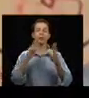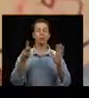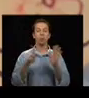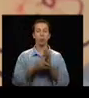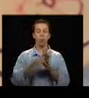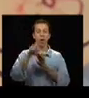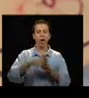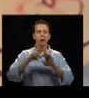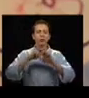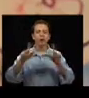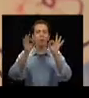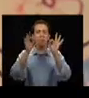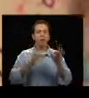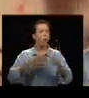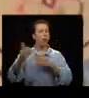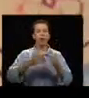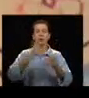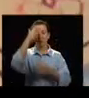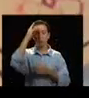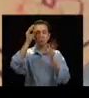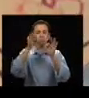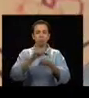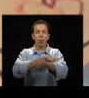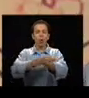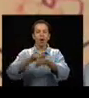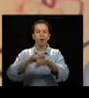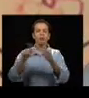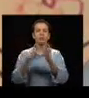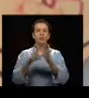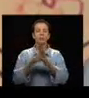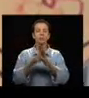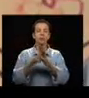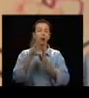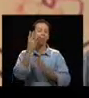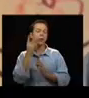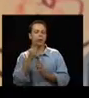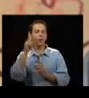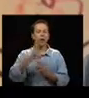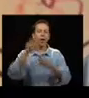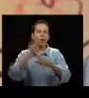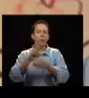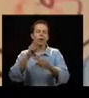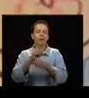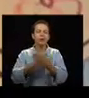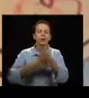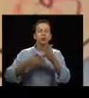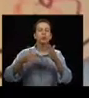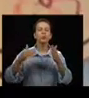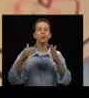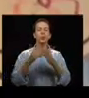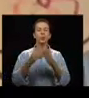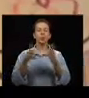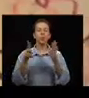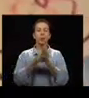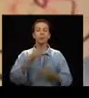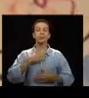Acho uma definição perfeita para qualquer ser humano decente. Ser um menino é guardar um pouco toda